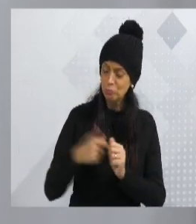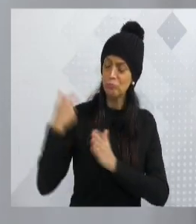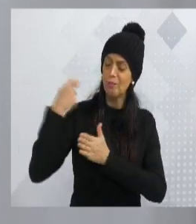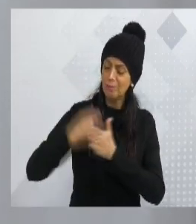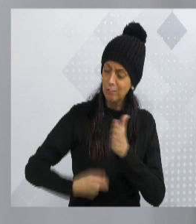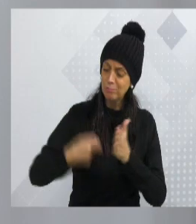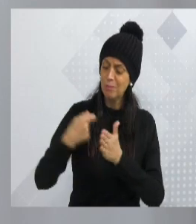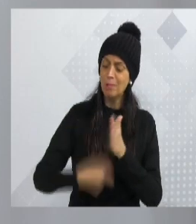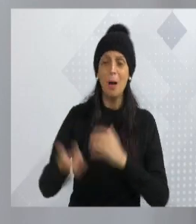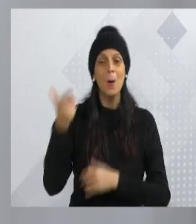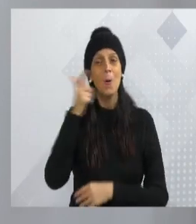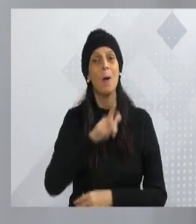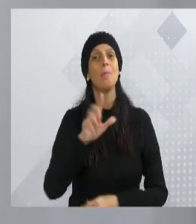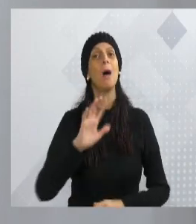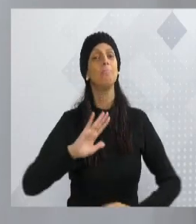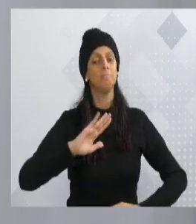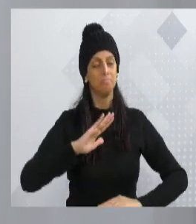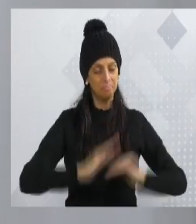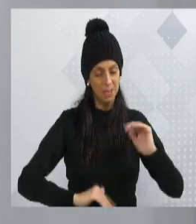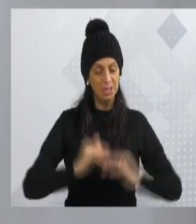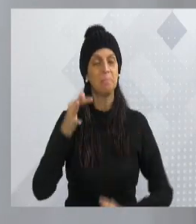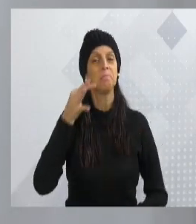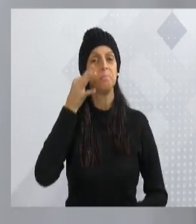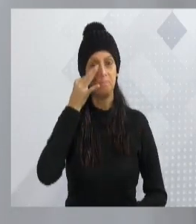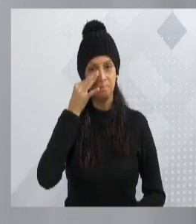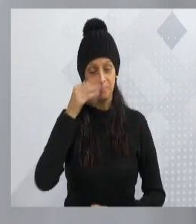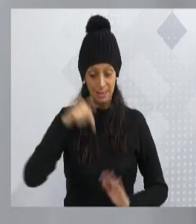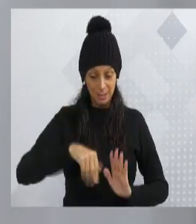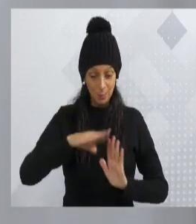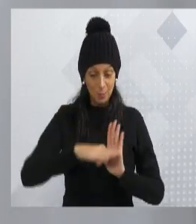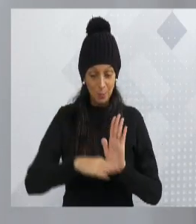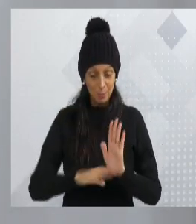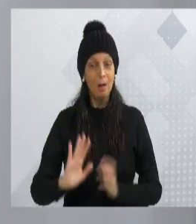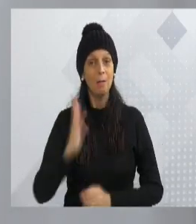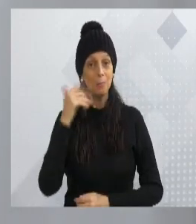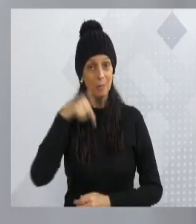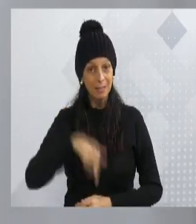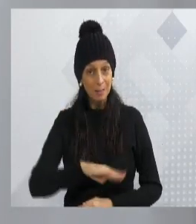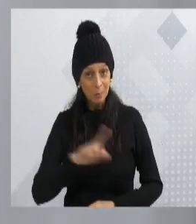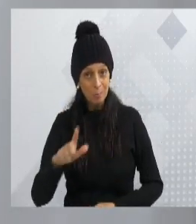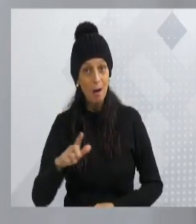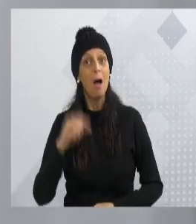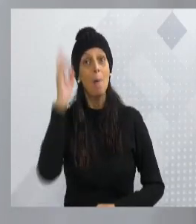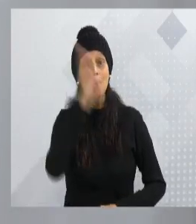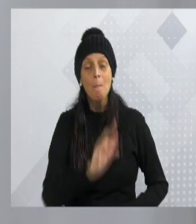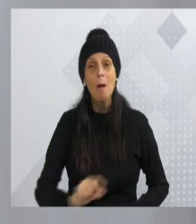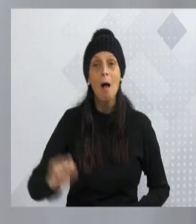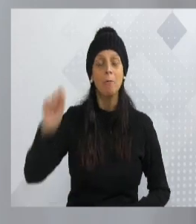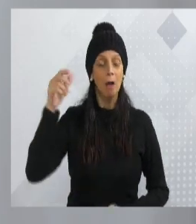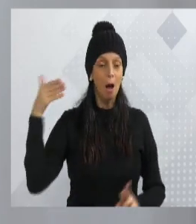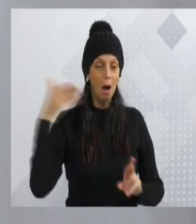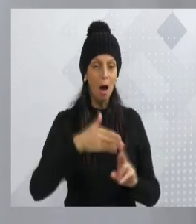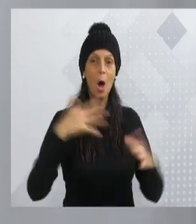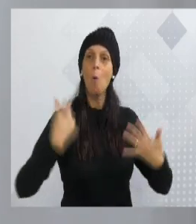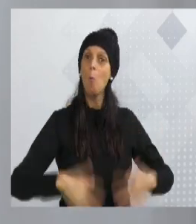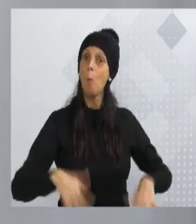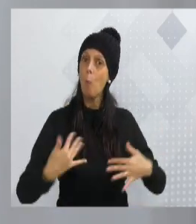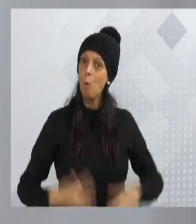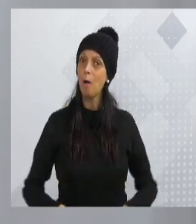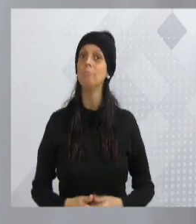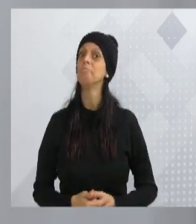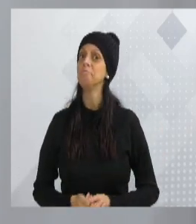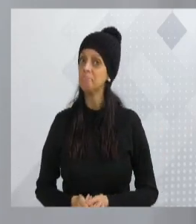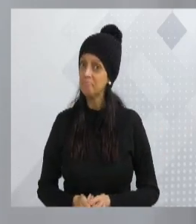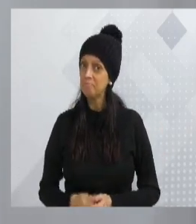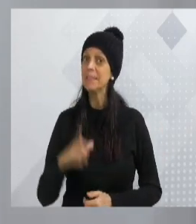virando uma realidade lembrando que hoje esse programa que está acontecendo aqui na cidade de Blumenau tem sido destaque Nacional nós estamos tendo até